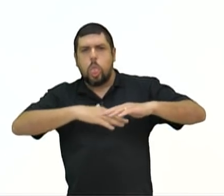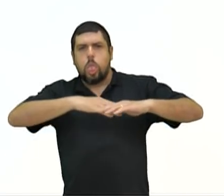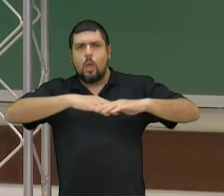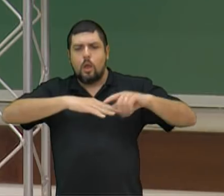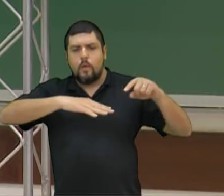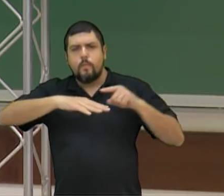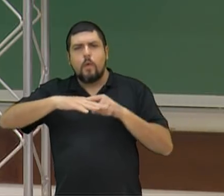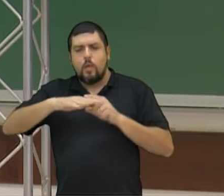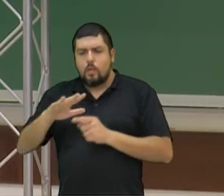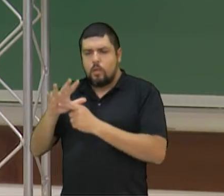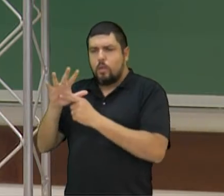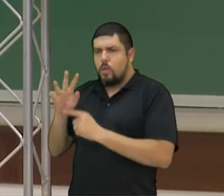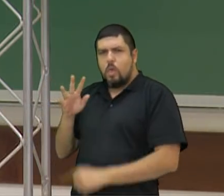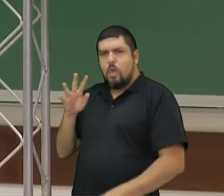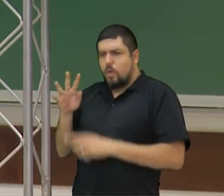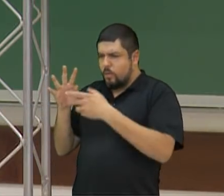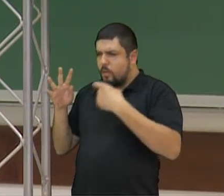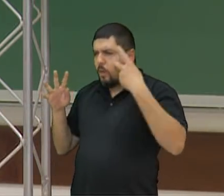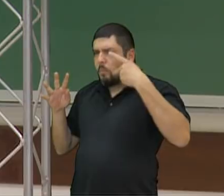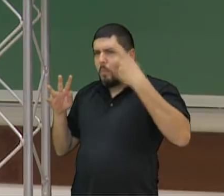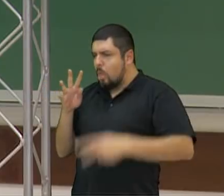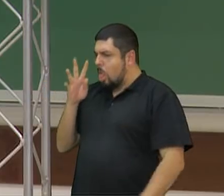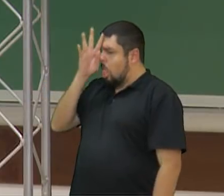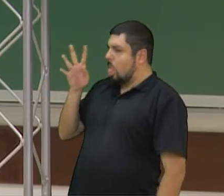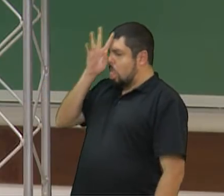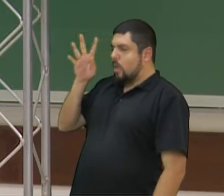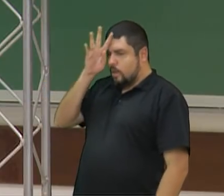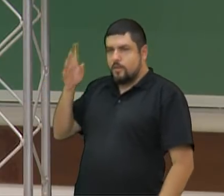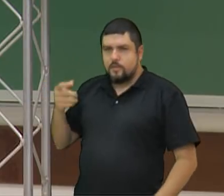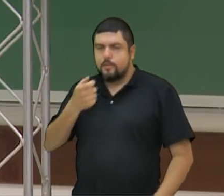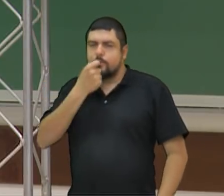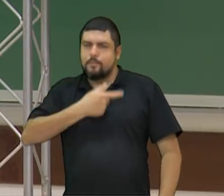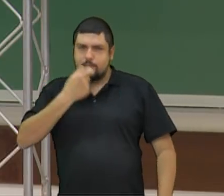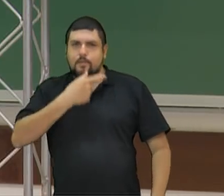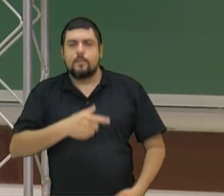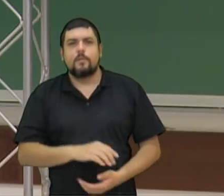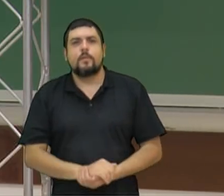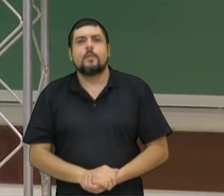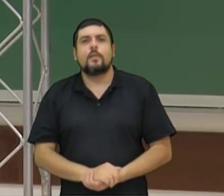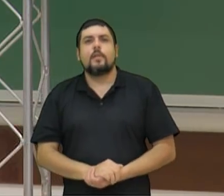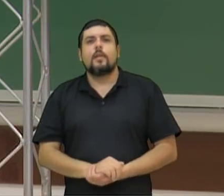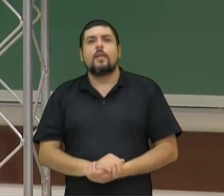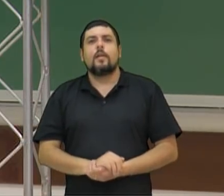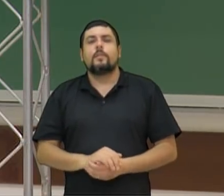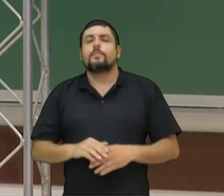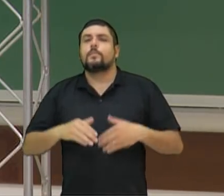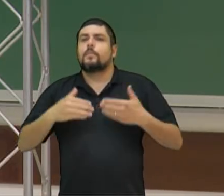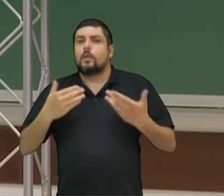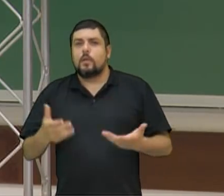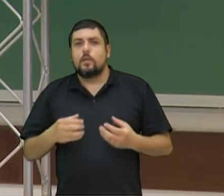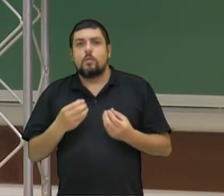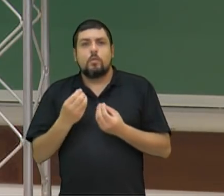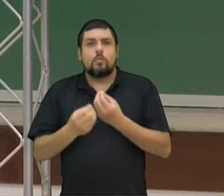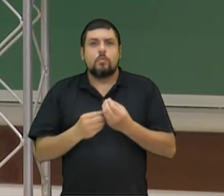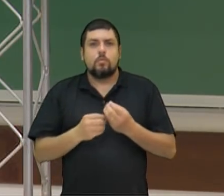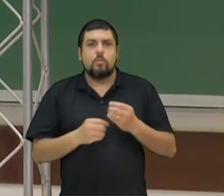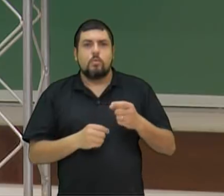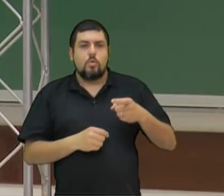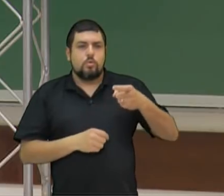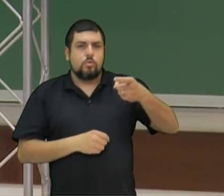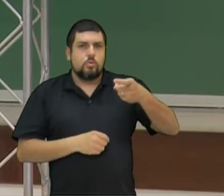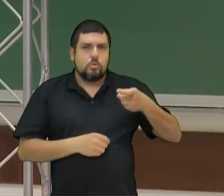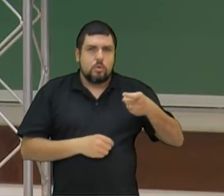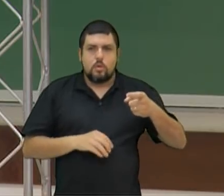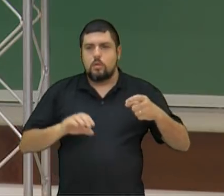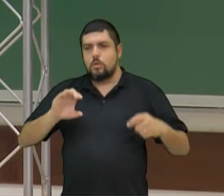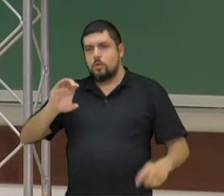ironia e o humor nesta charge, certo? Curiosidades sobre a ortografia agora, o uso do X e do CH. Né? Vocês viram